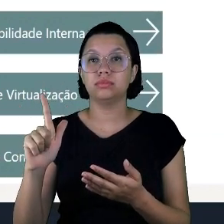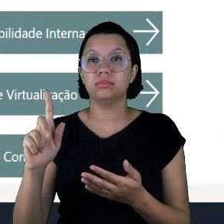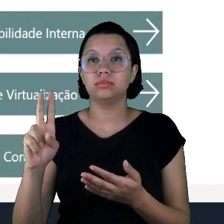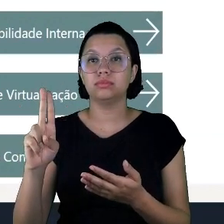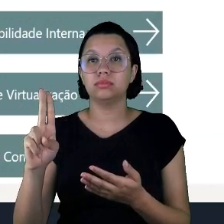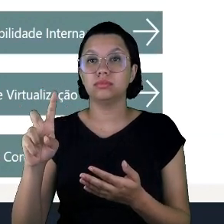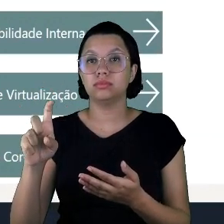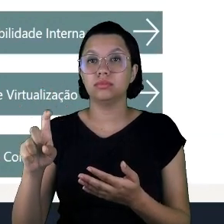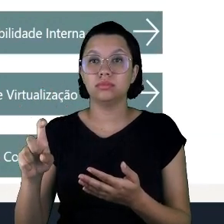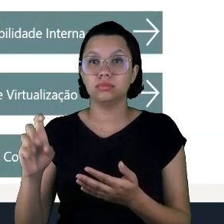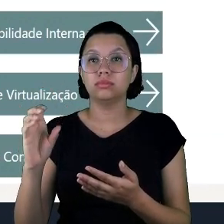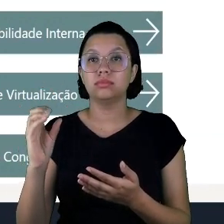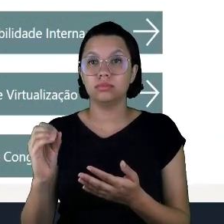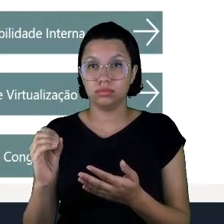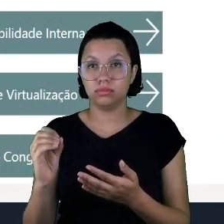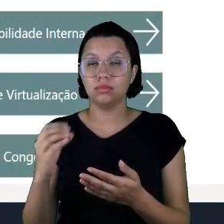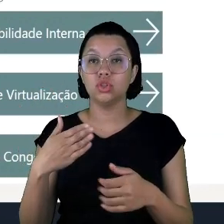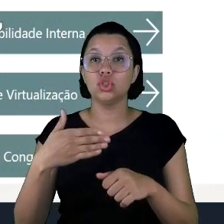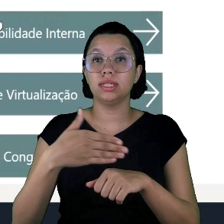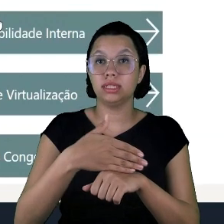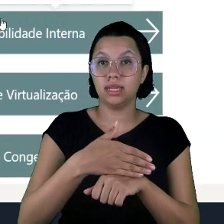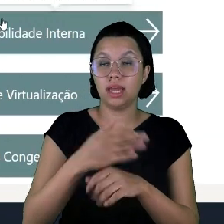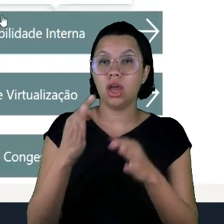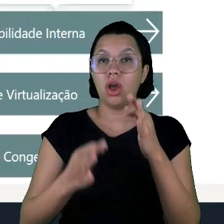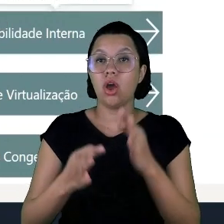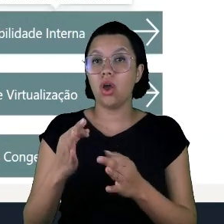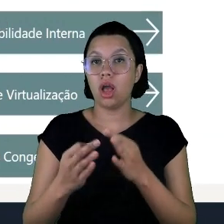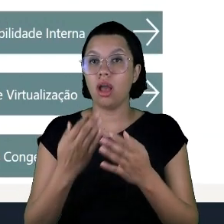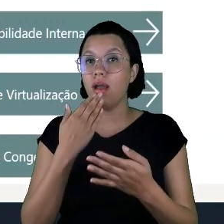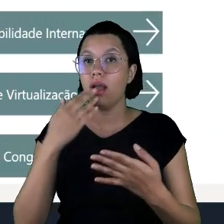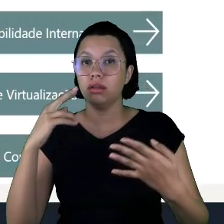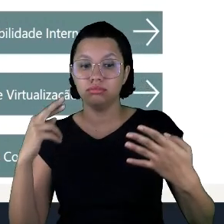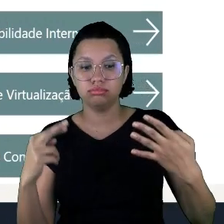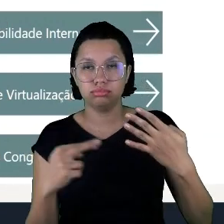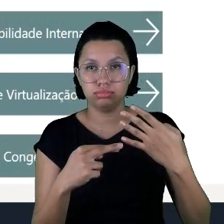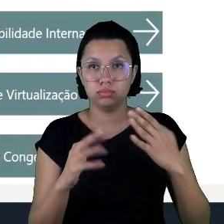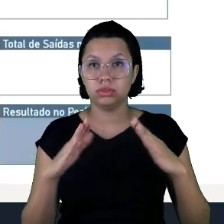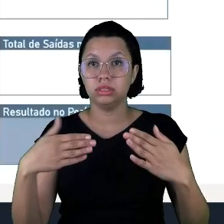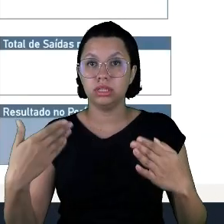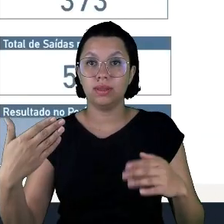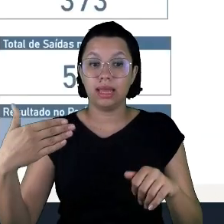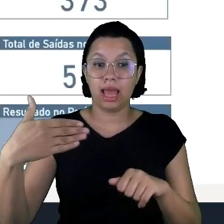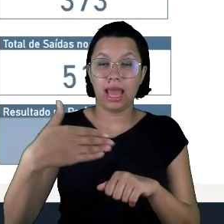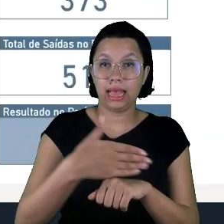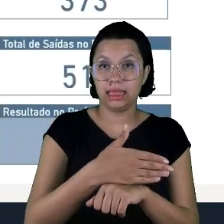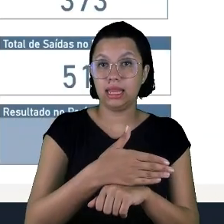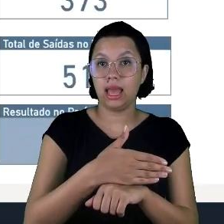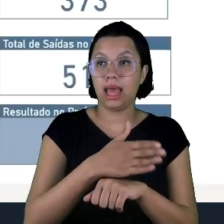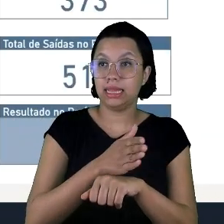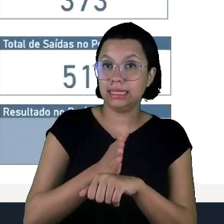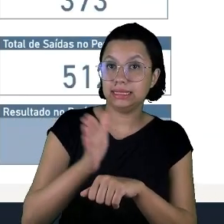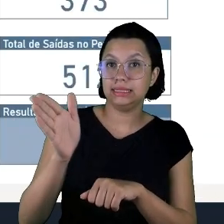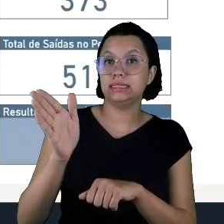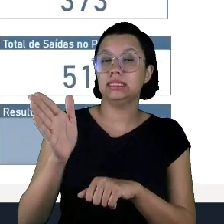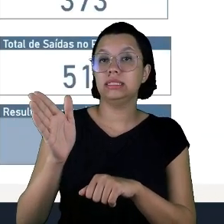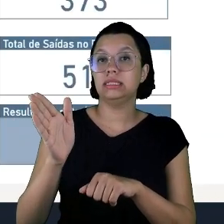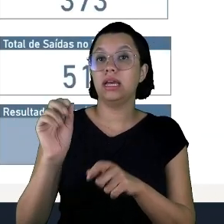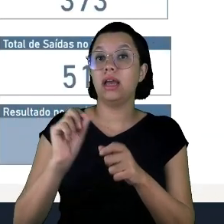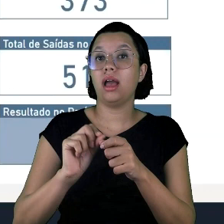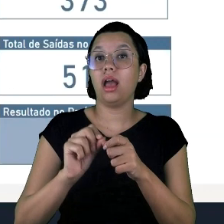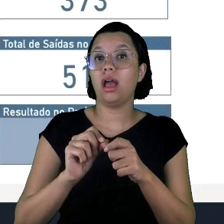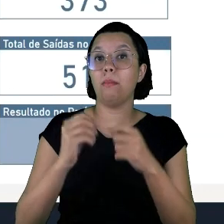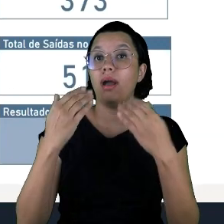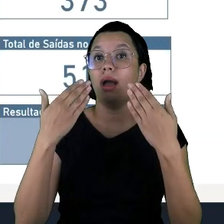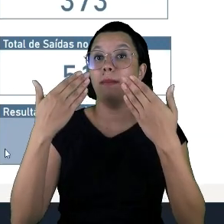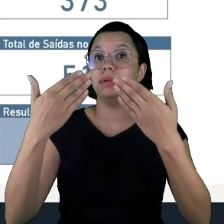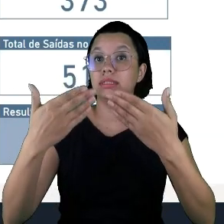fluxos de entrada, de julgamento e recorribilidade. Então, aqui nessa fluxo de entrada e